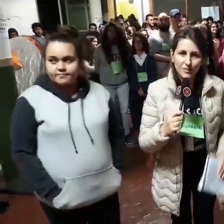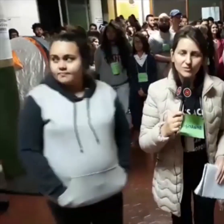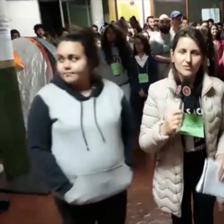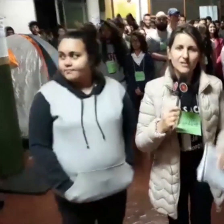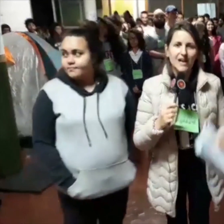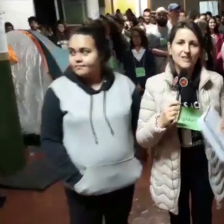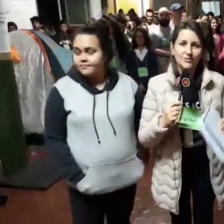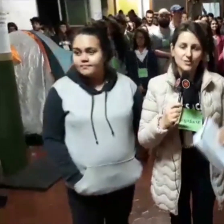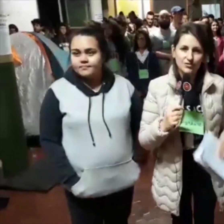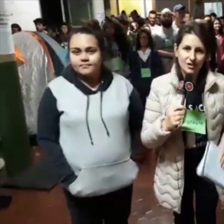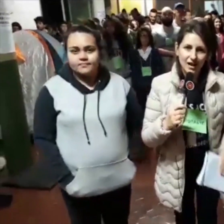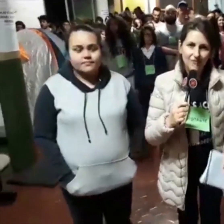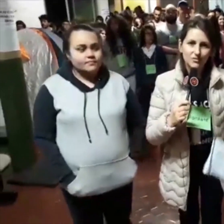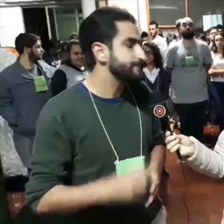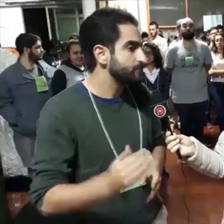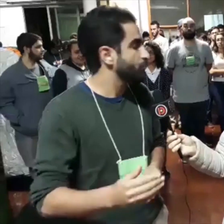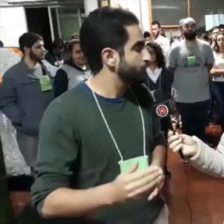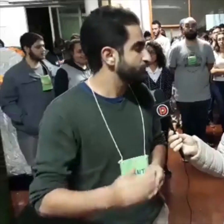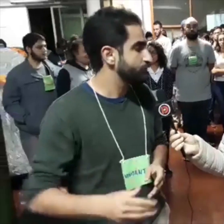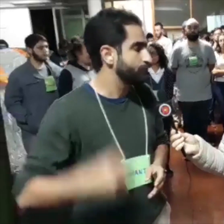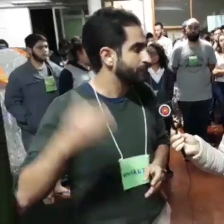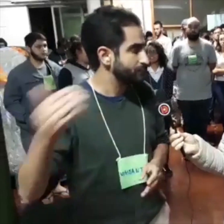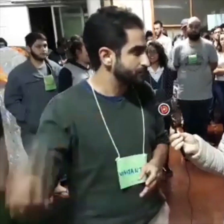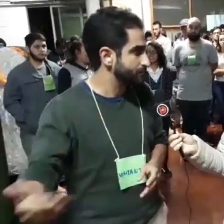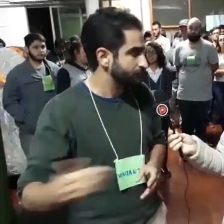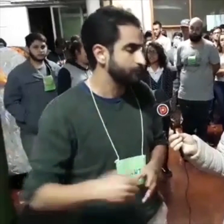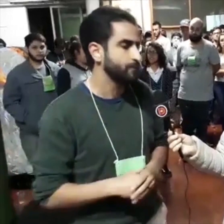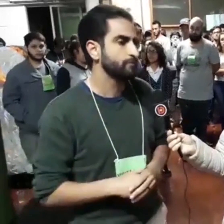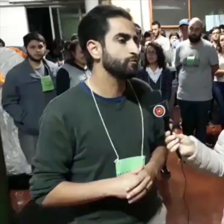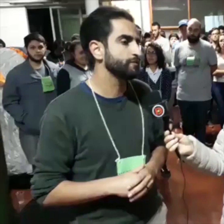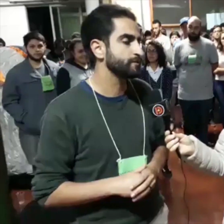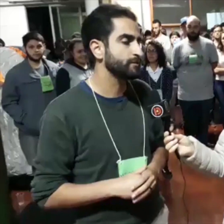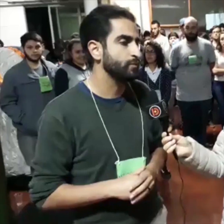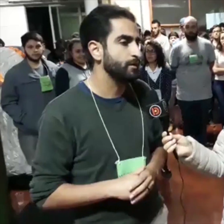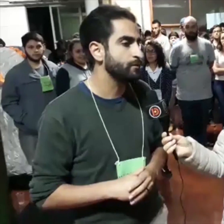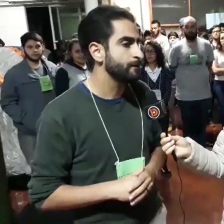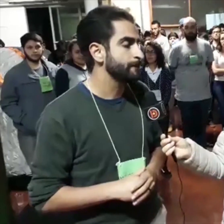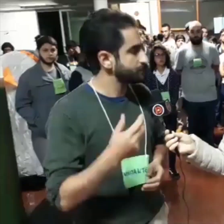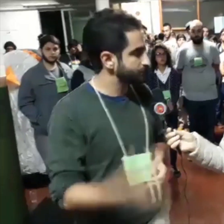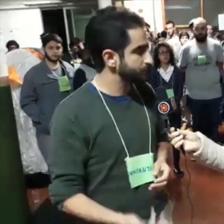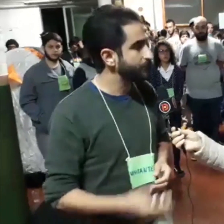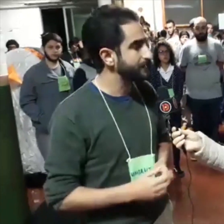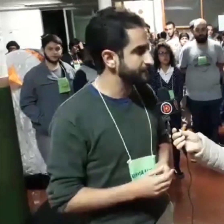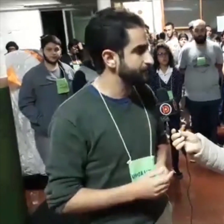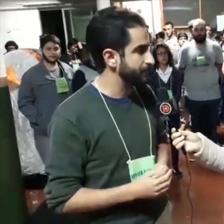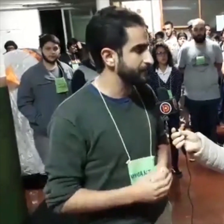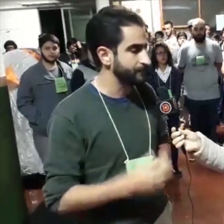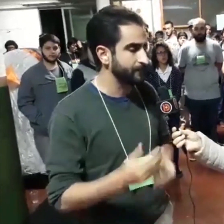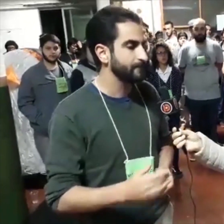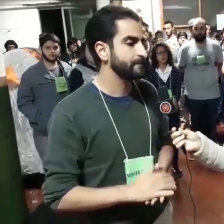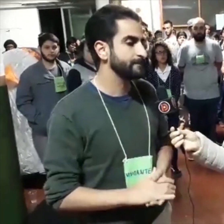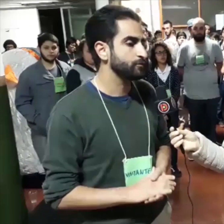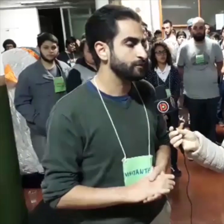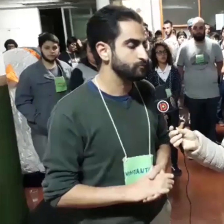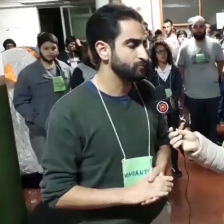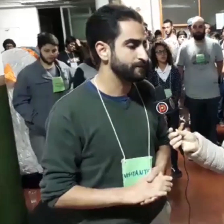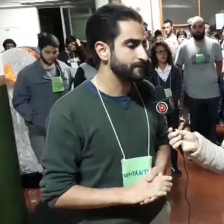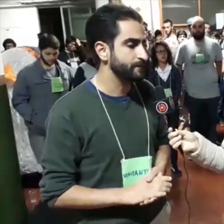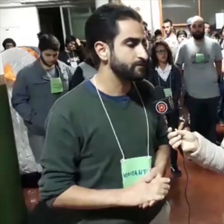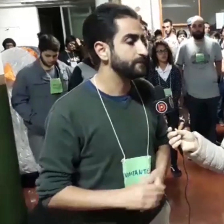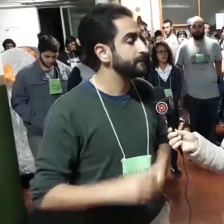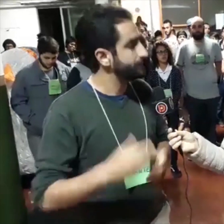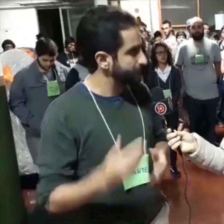universitária. Dos movimentos sociais, dos sindicatos. E sim o compromisso com uma agenda do governo atual. A gente fez uma assembleia da